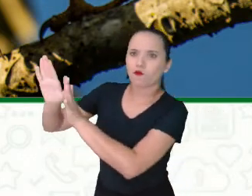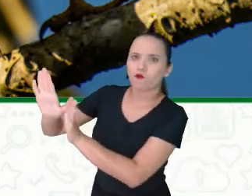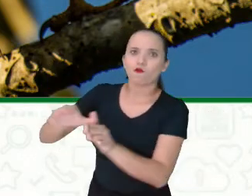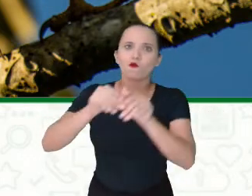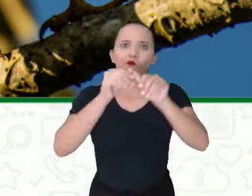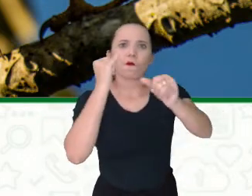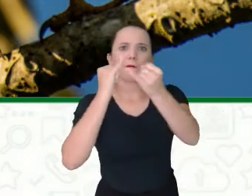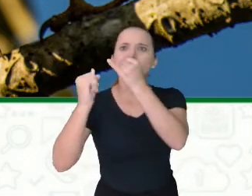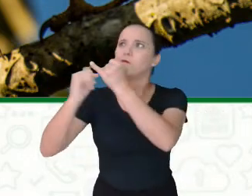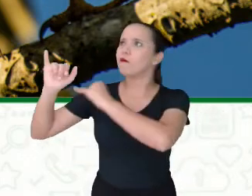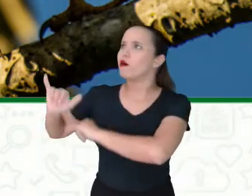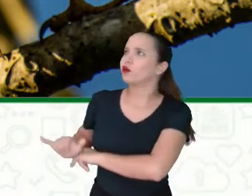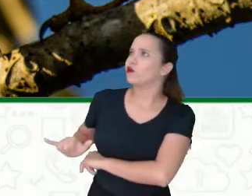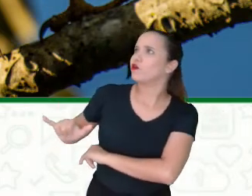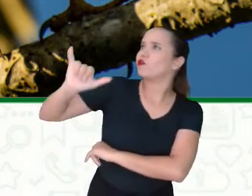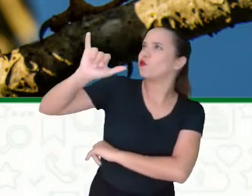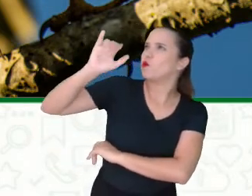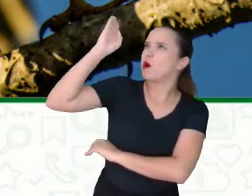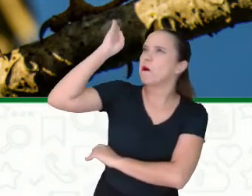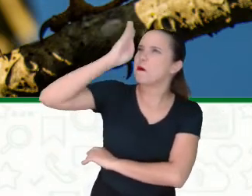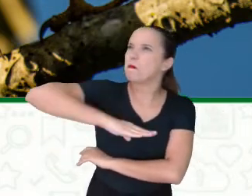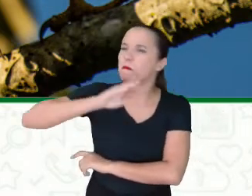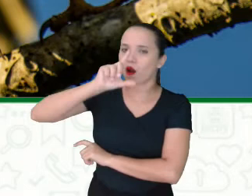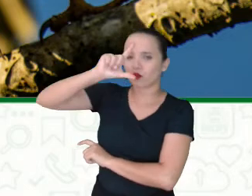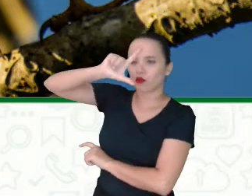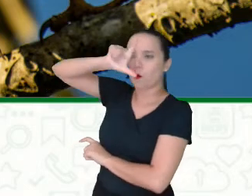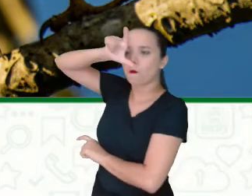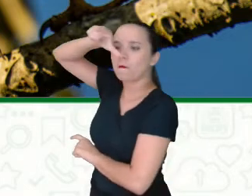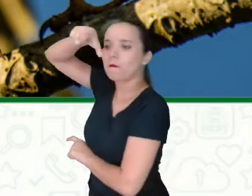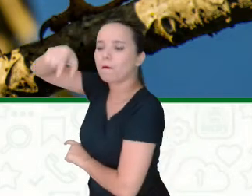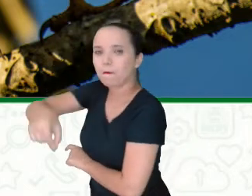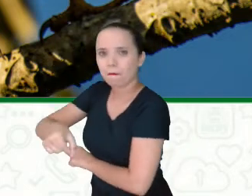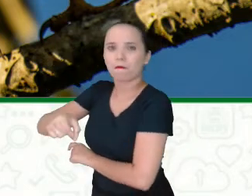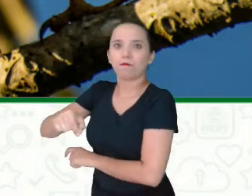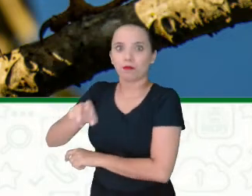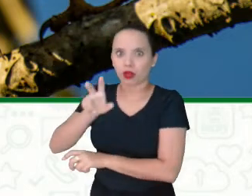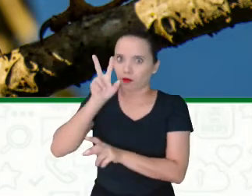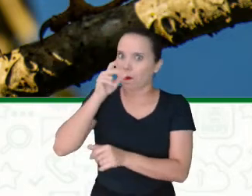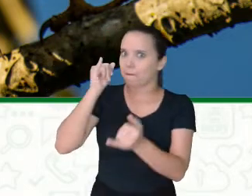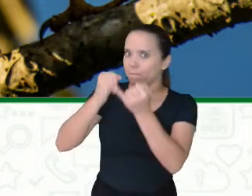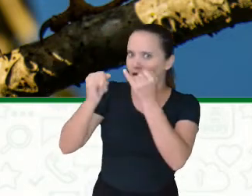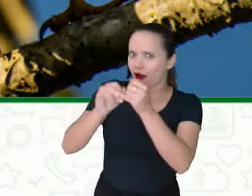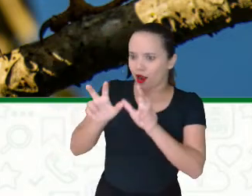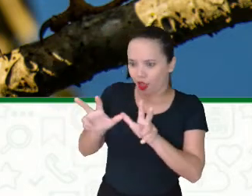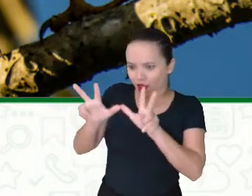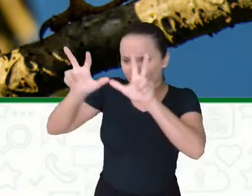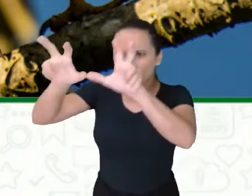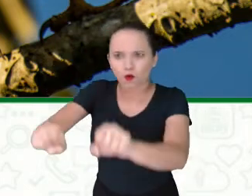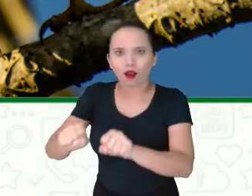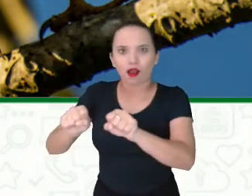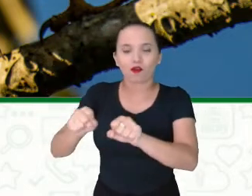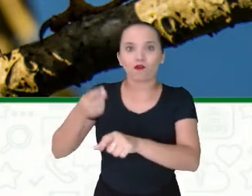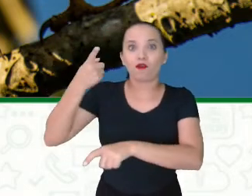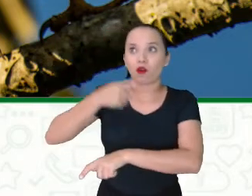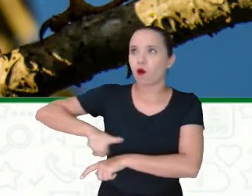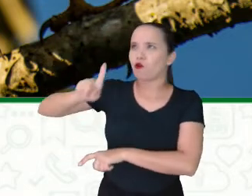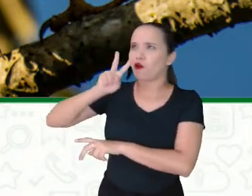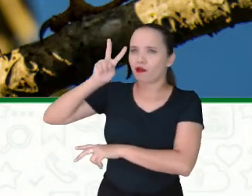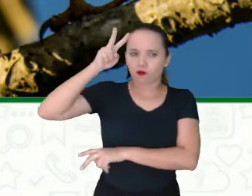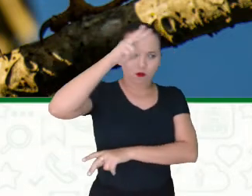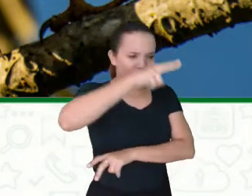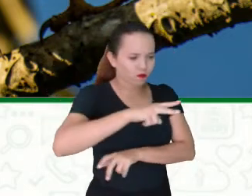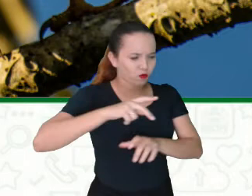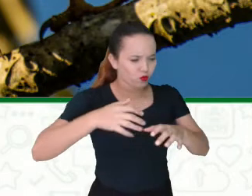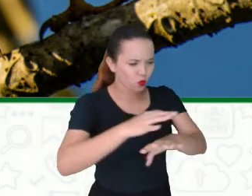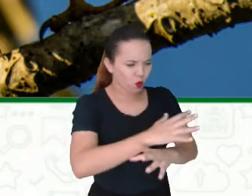um pássaro malvado, tem o bico volteado que nem gavião. Carcará, quando vê roça